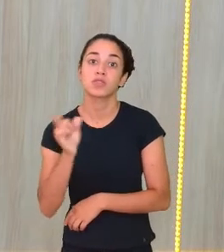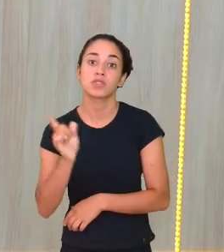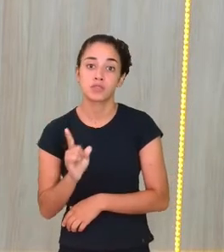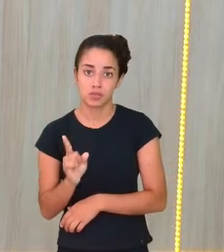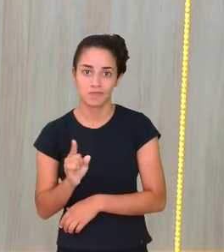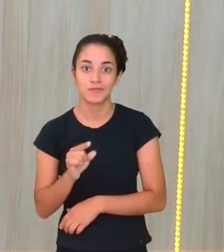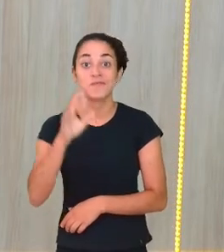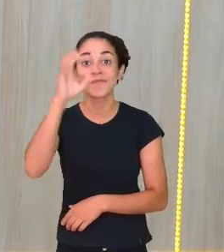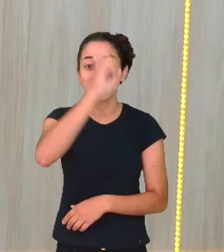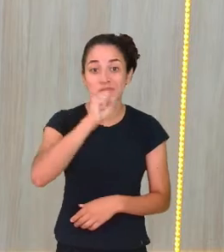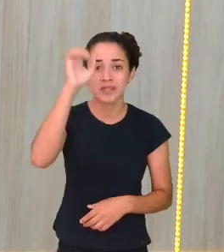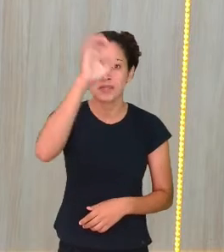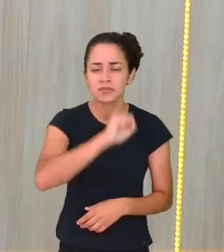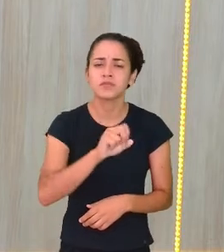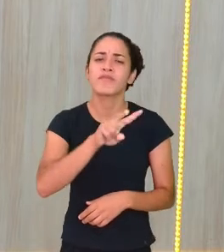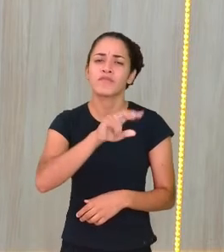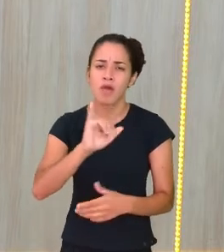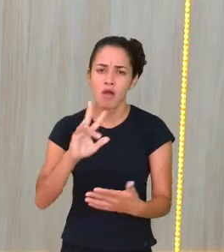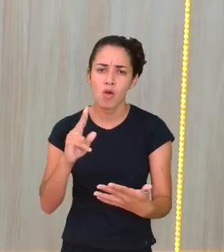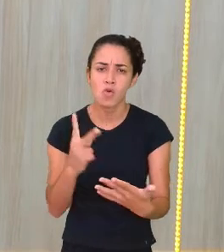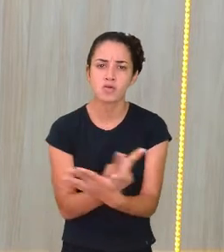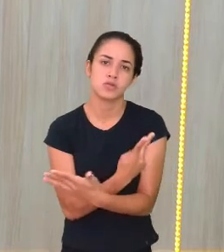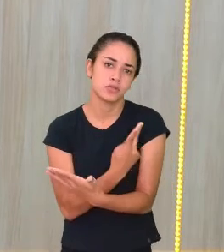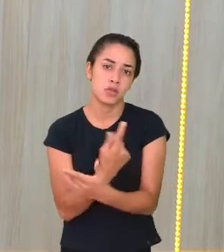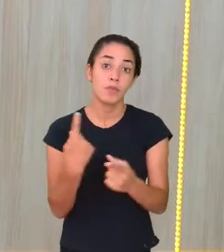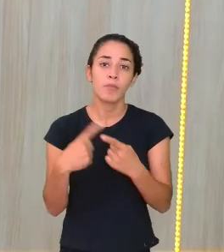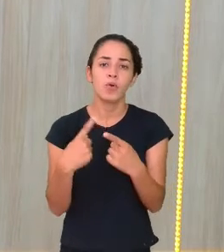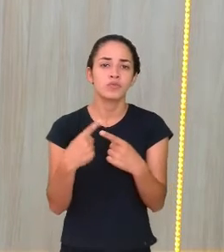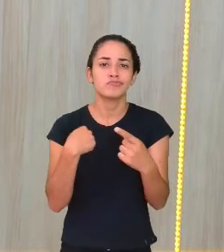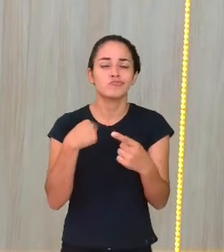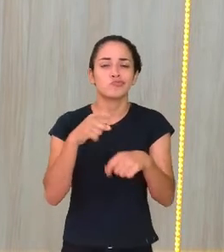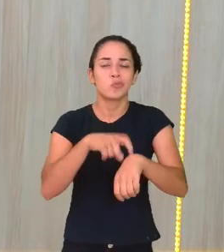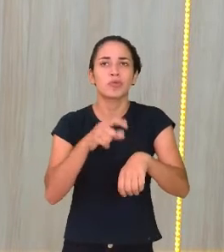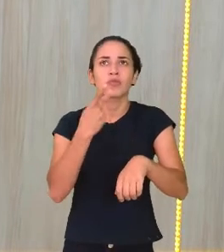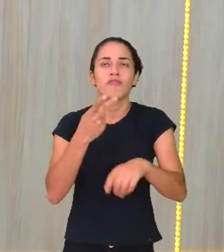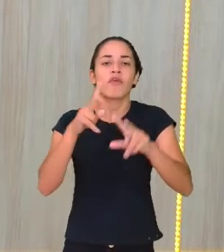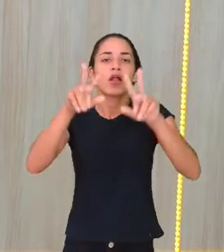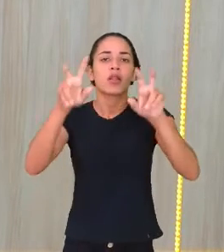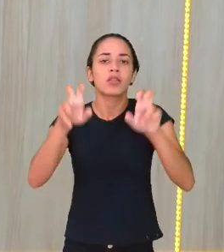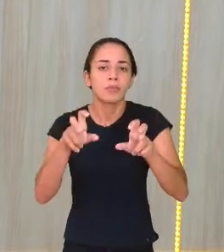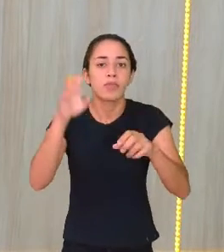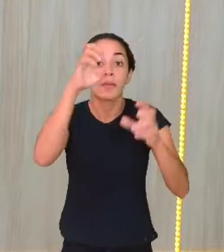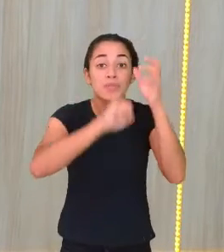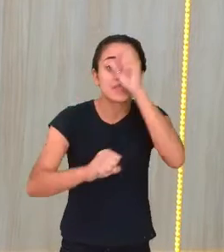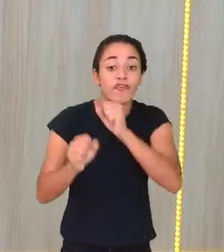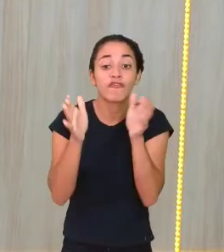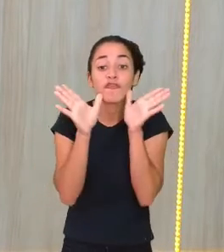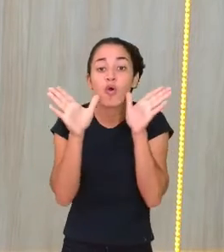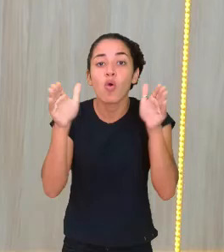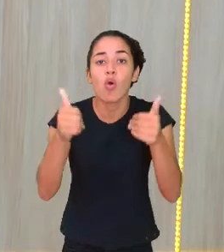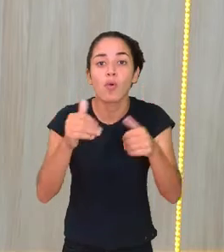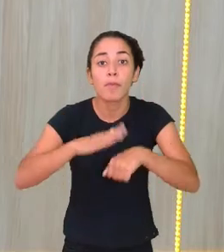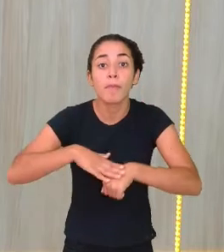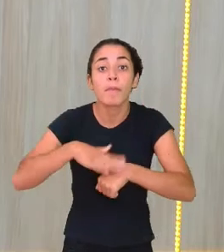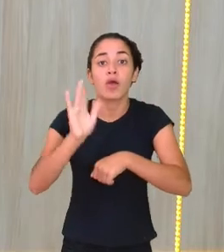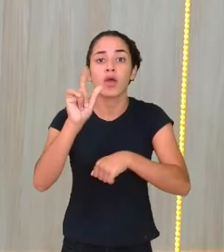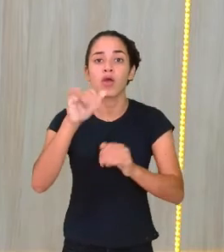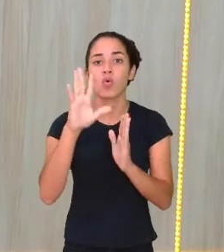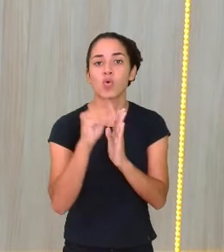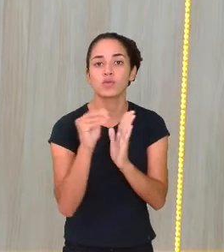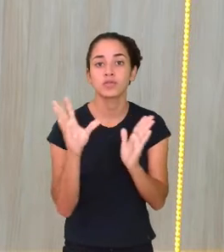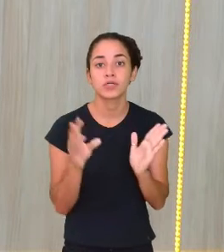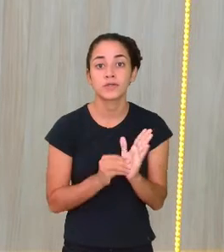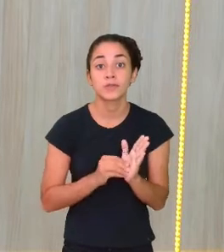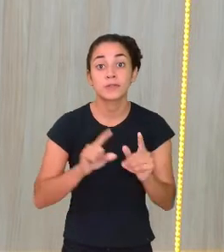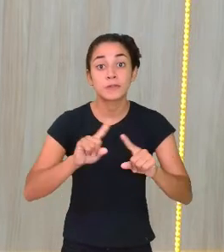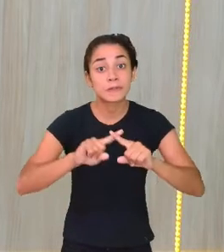A aprendizagem acontece, porque quando falamos em aprendizagem, o foco muito maior é no conteúdo,